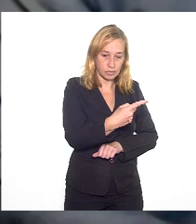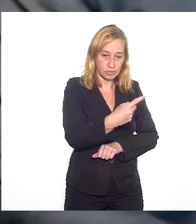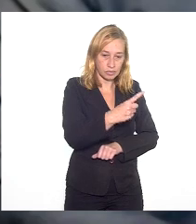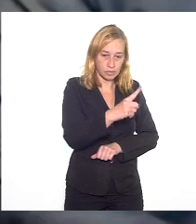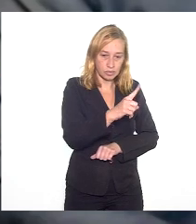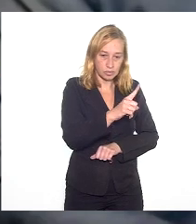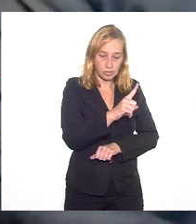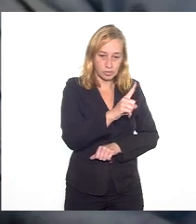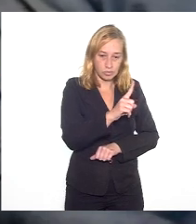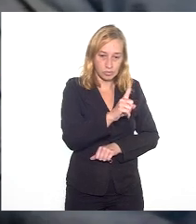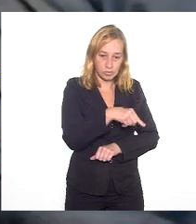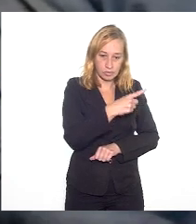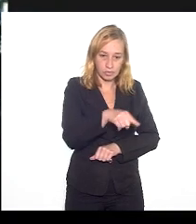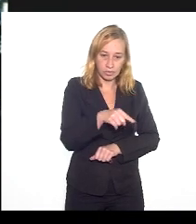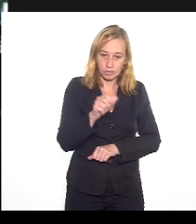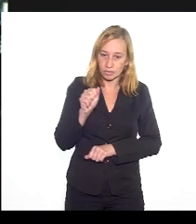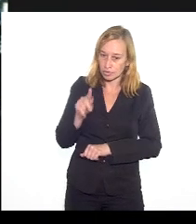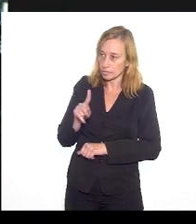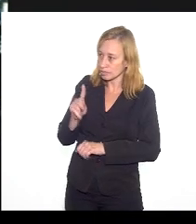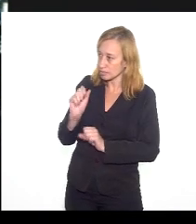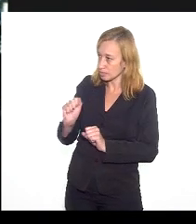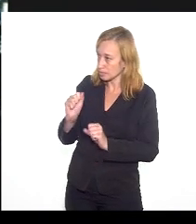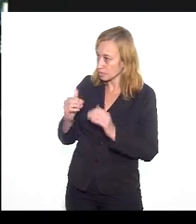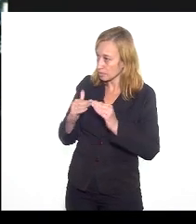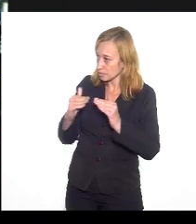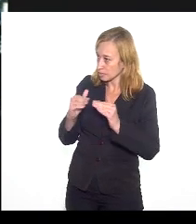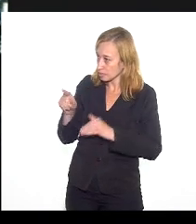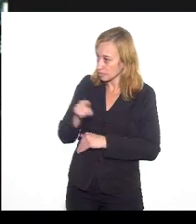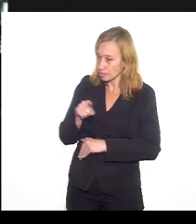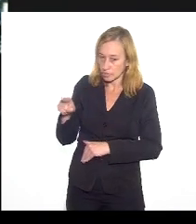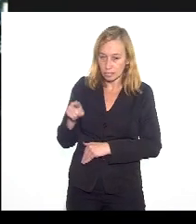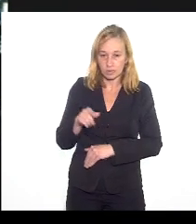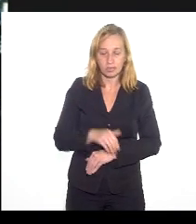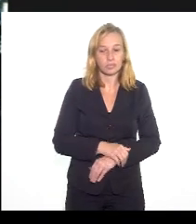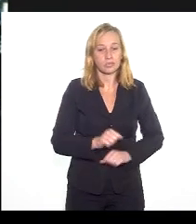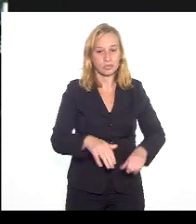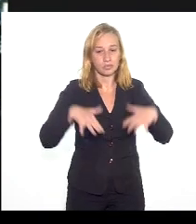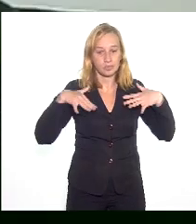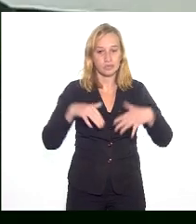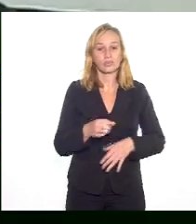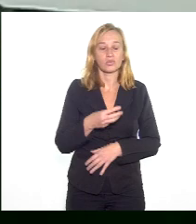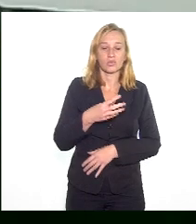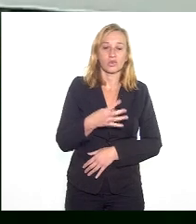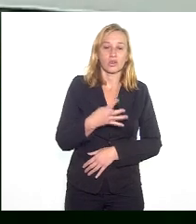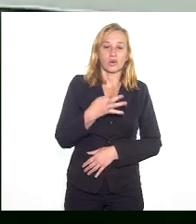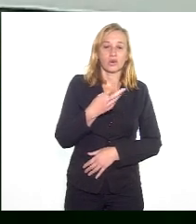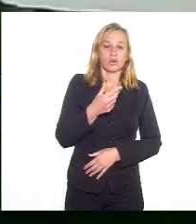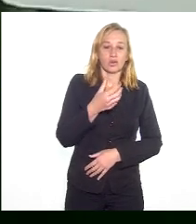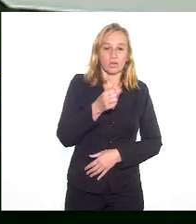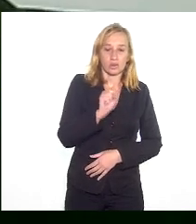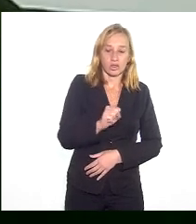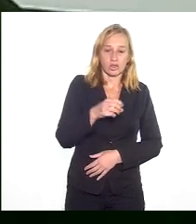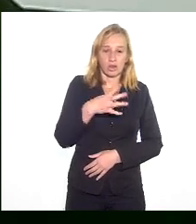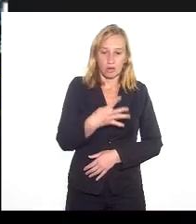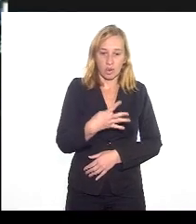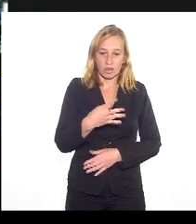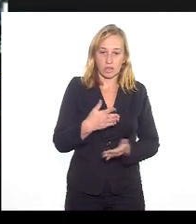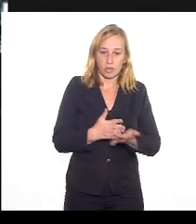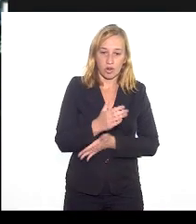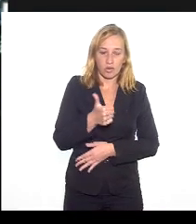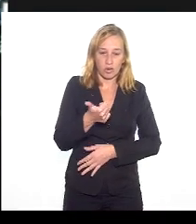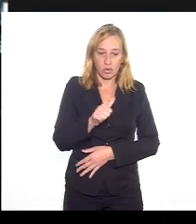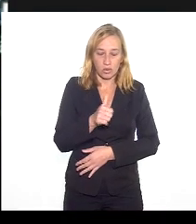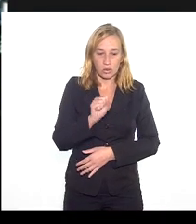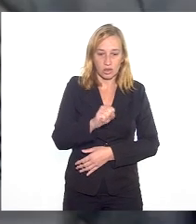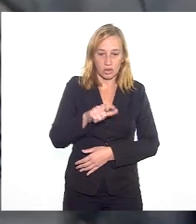pode ser? O plenário concorda? Pode ser, presidente. O então, 1184 aprova e o 1182 rejeita. Isso.